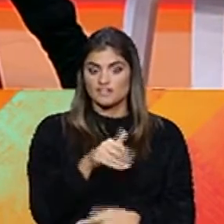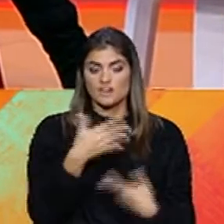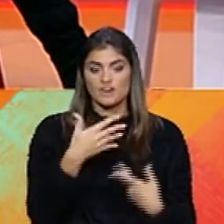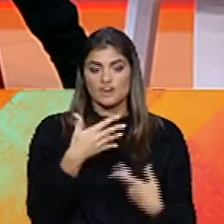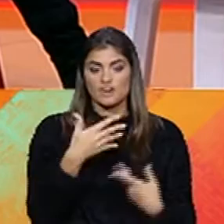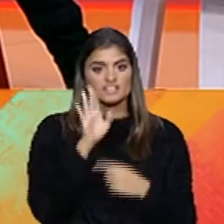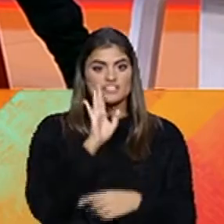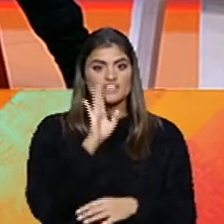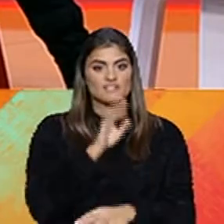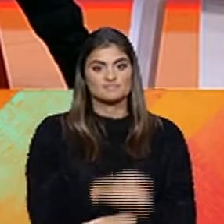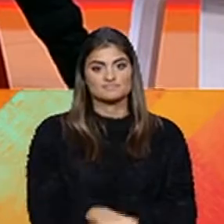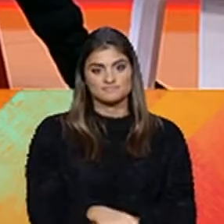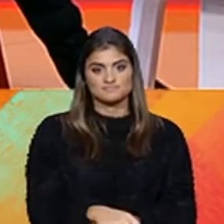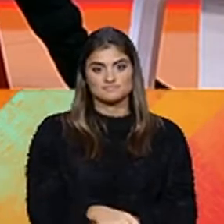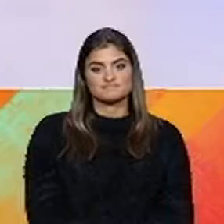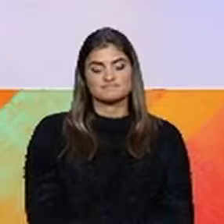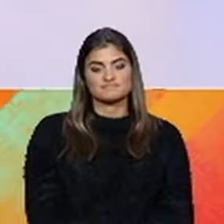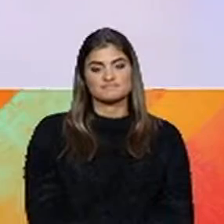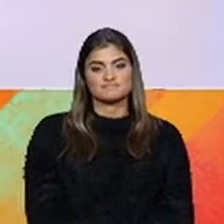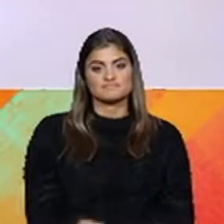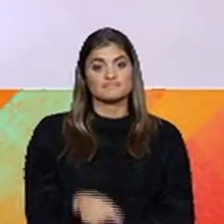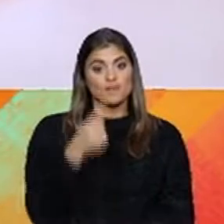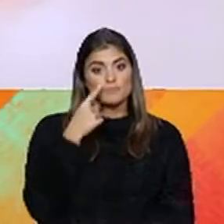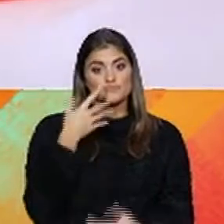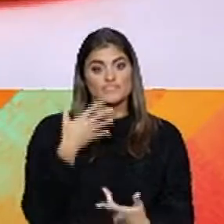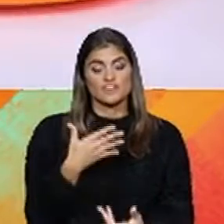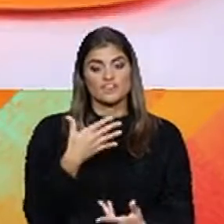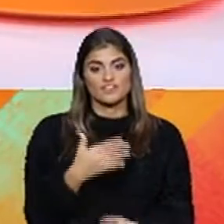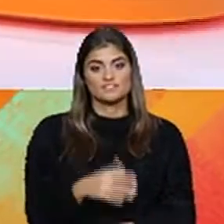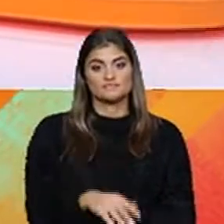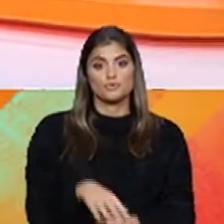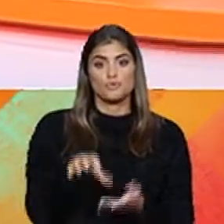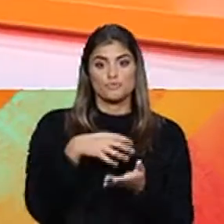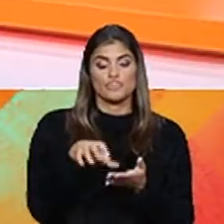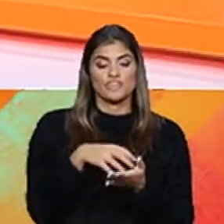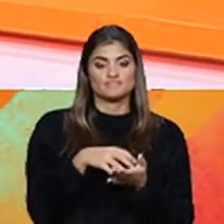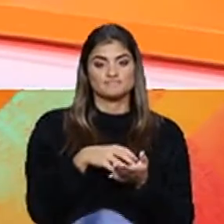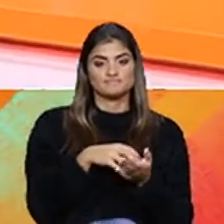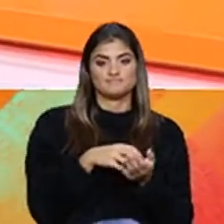é que tá o pudim